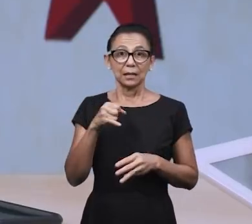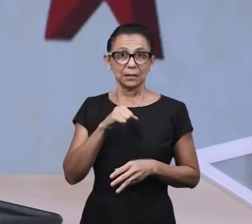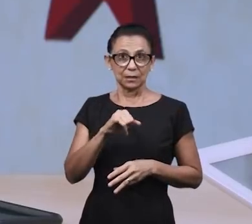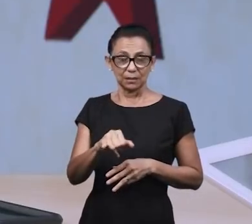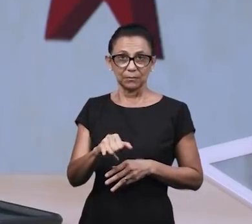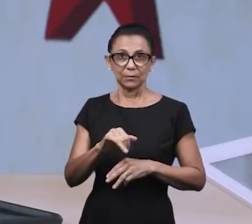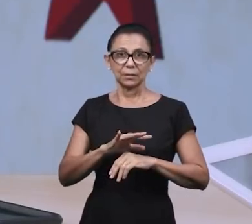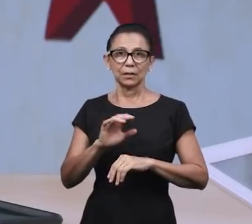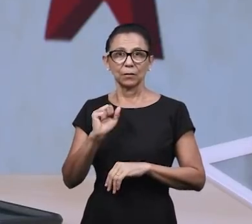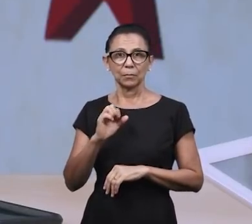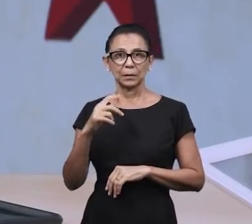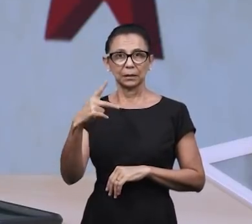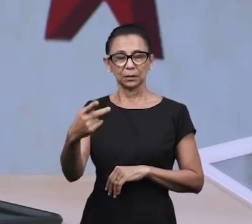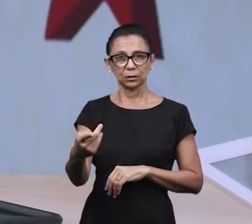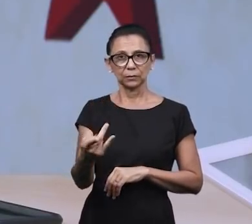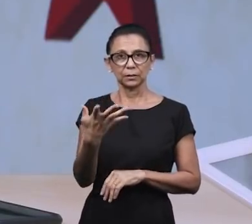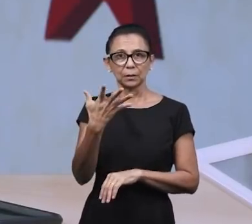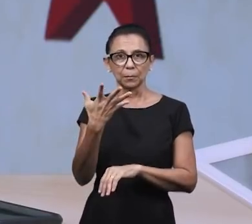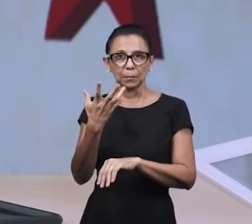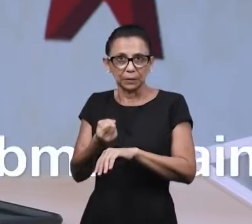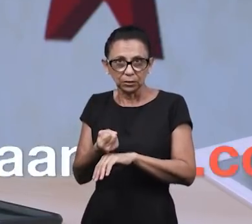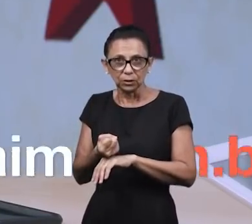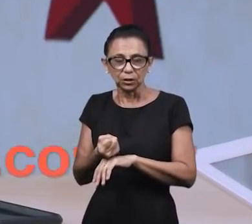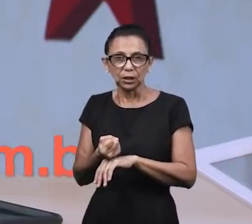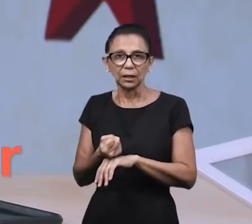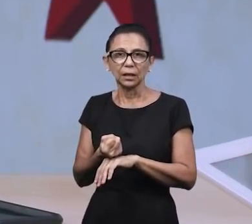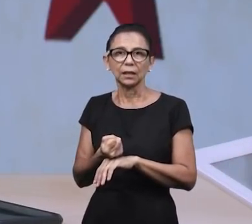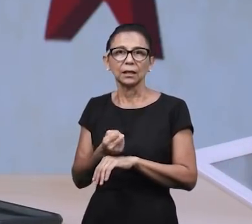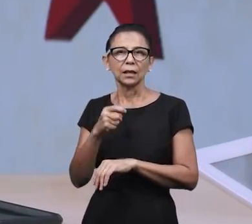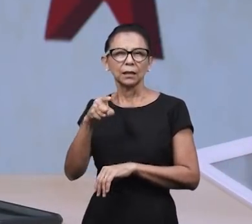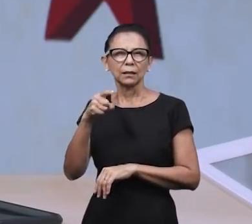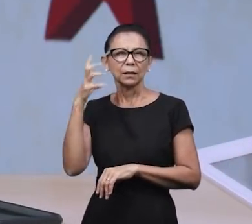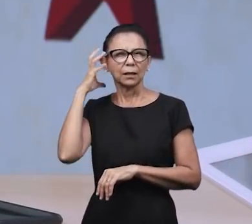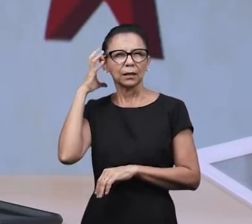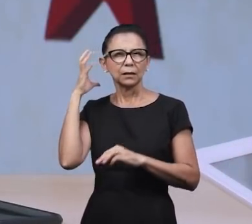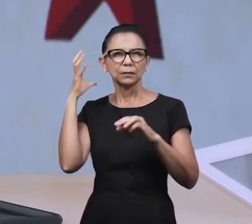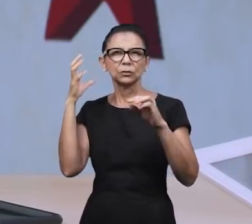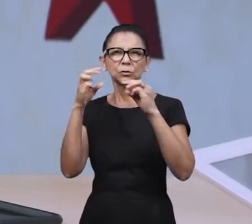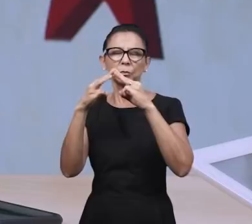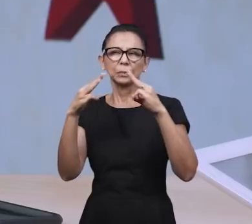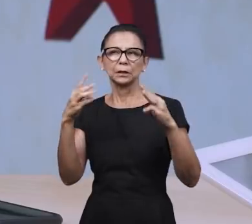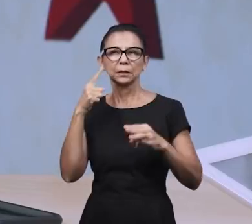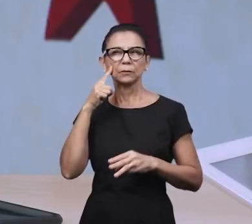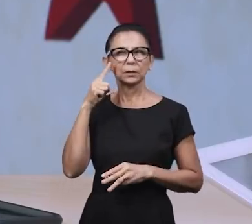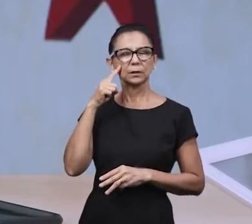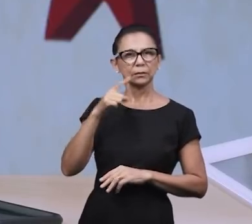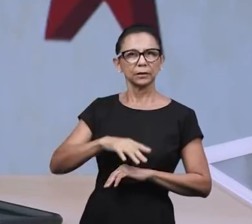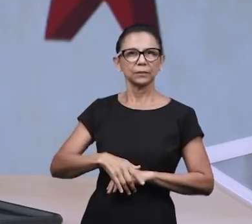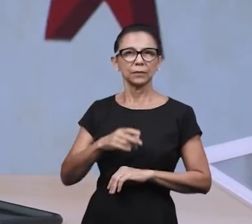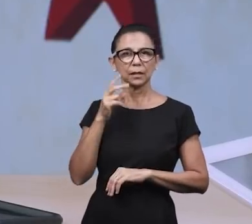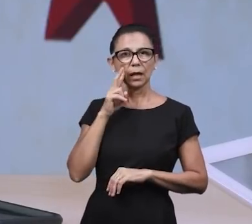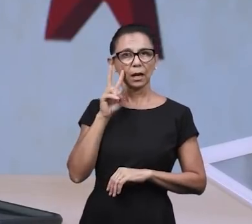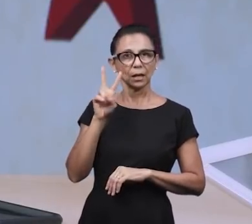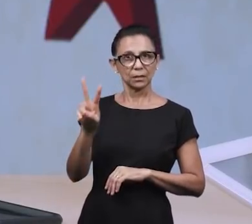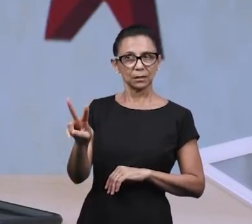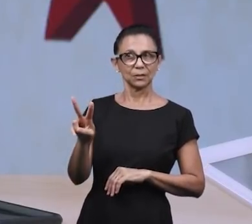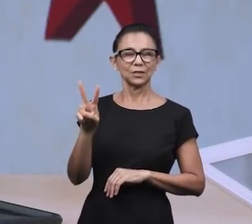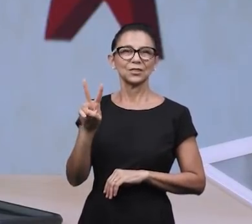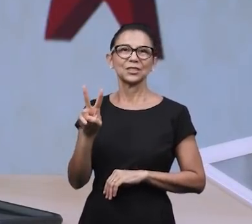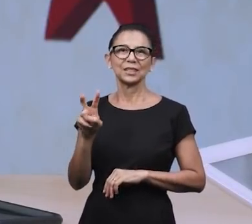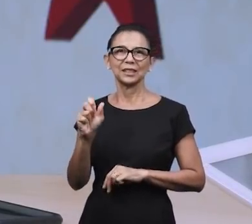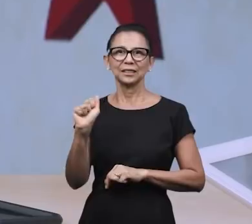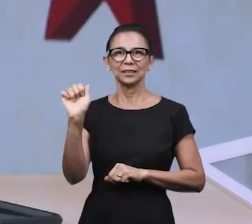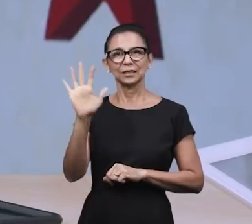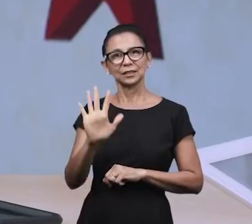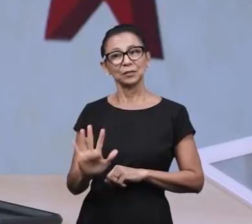se você baixar o aplicativo, lá no aplicativo da Rádio Manaim, você tem a opção de assistir pela TV Web, ver